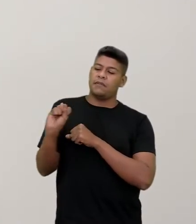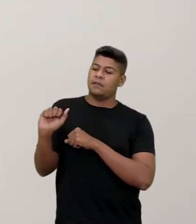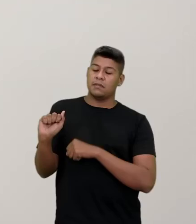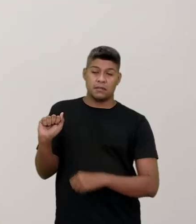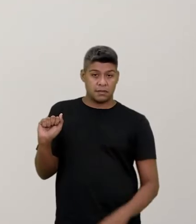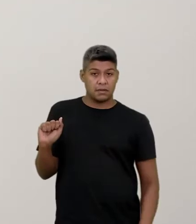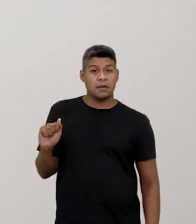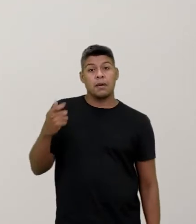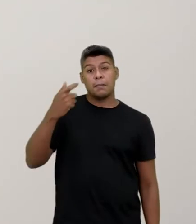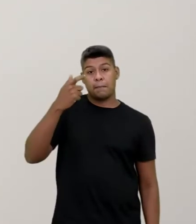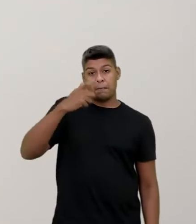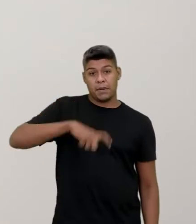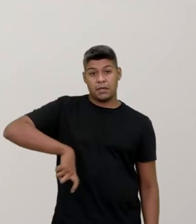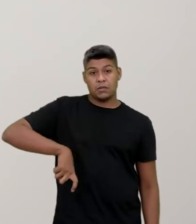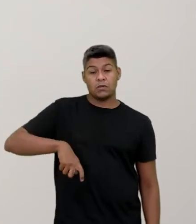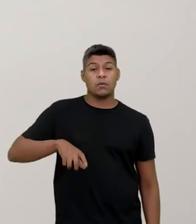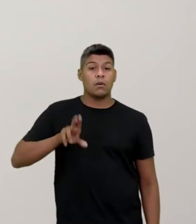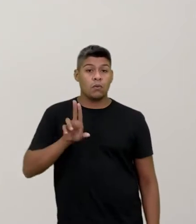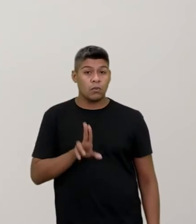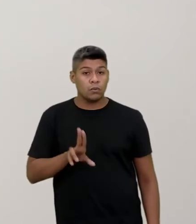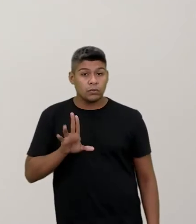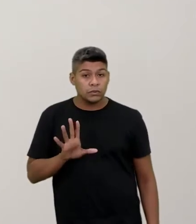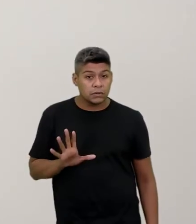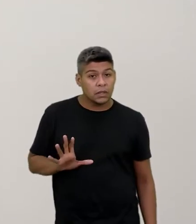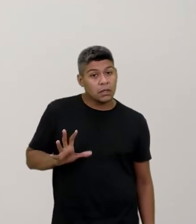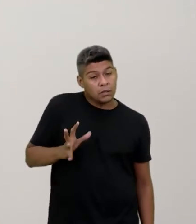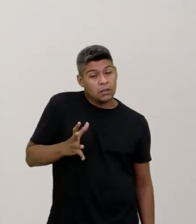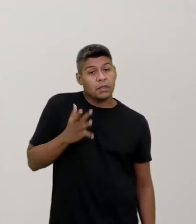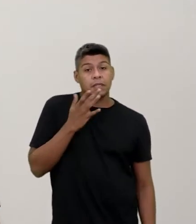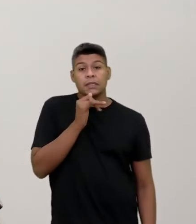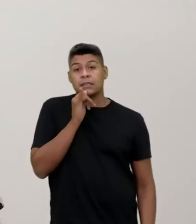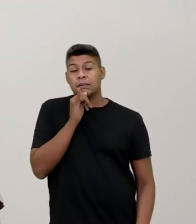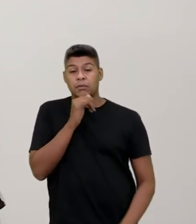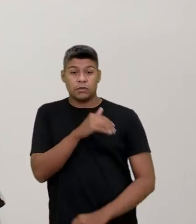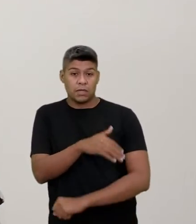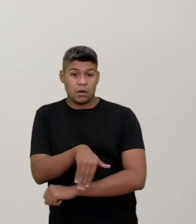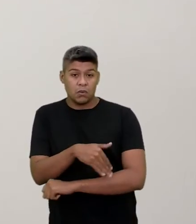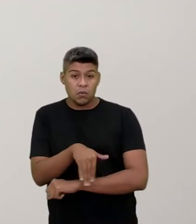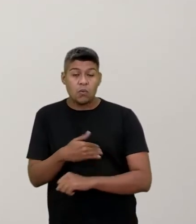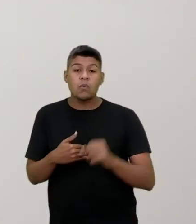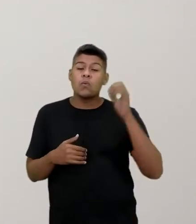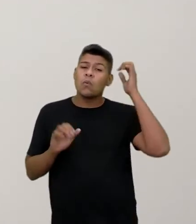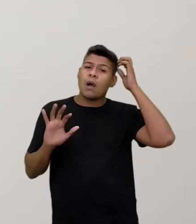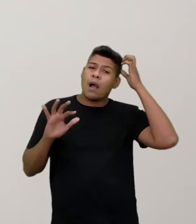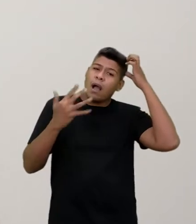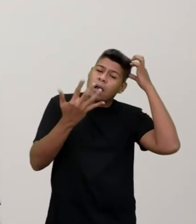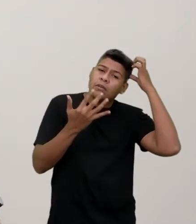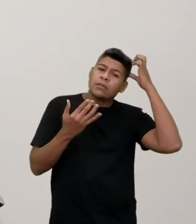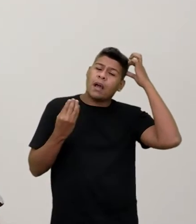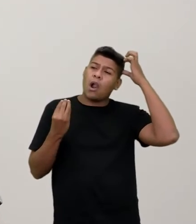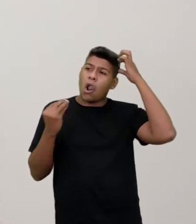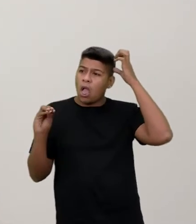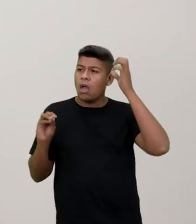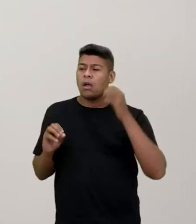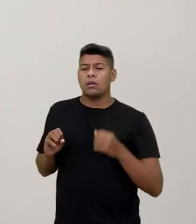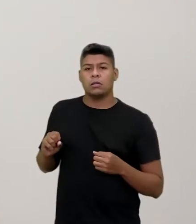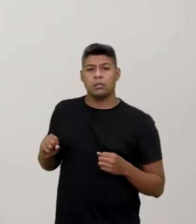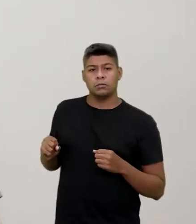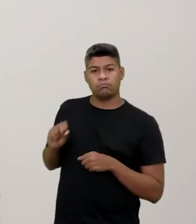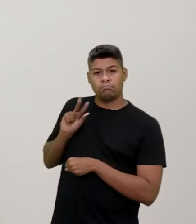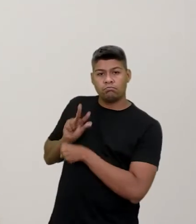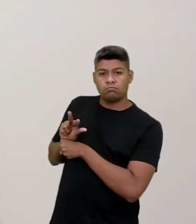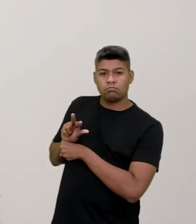usa para uma situação que a gente está na rua, reagir contra assaltos, contra esses